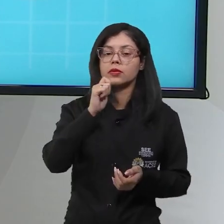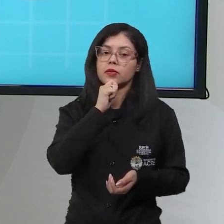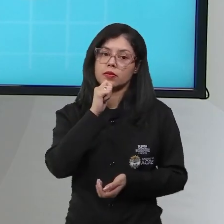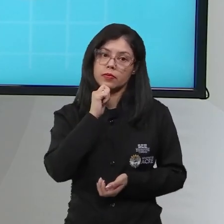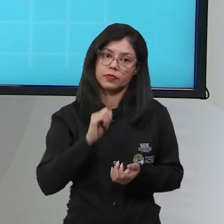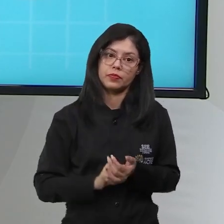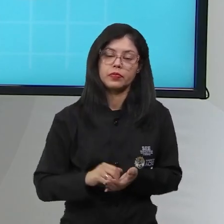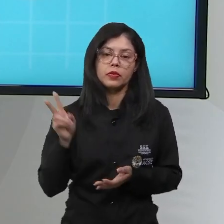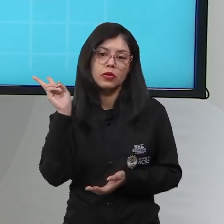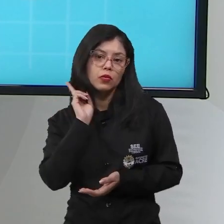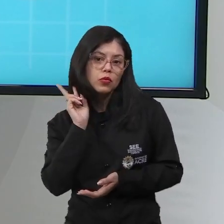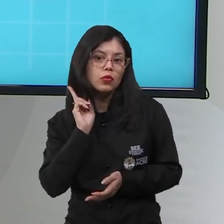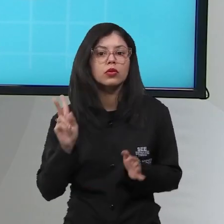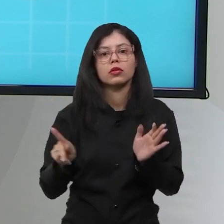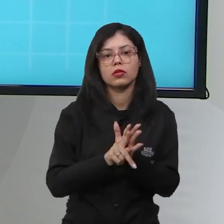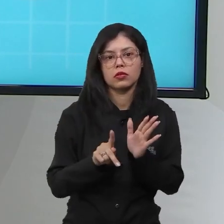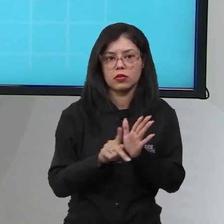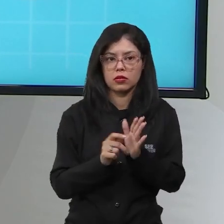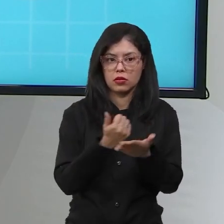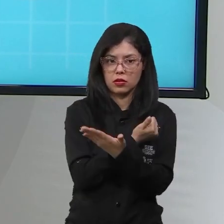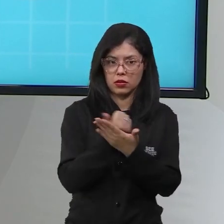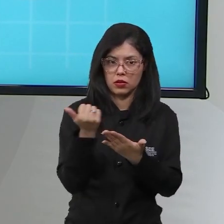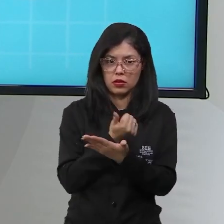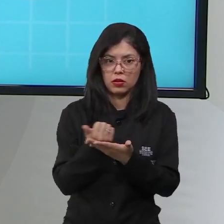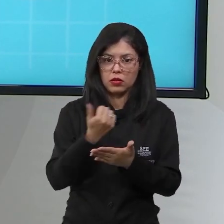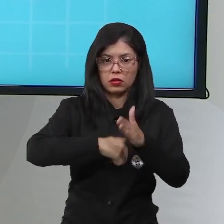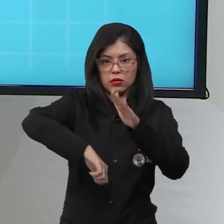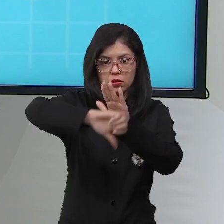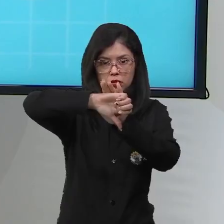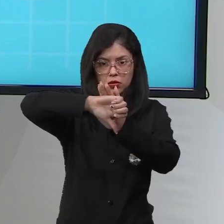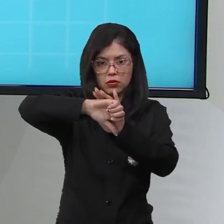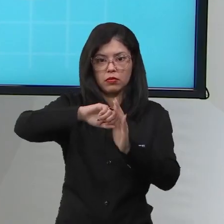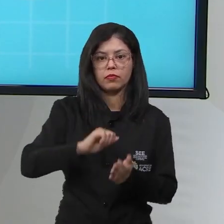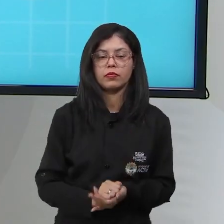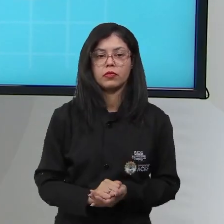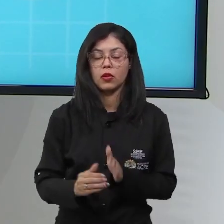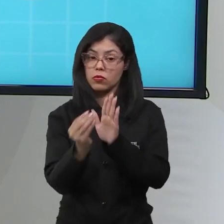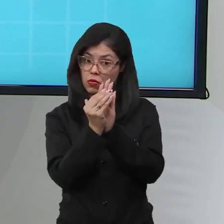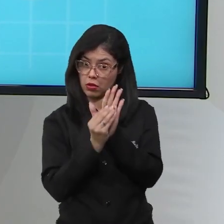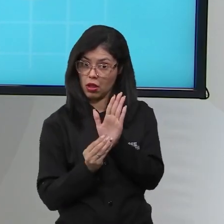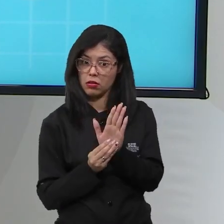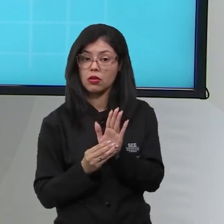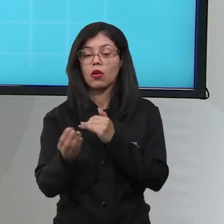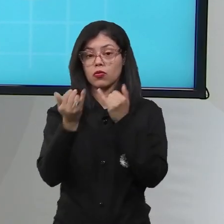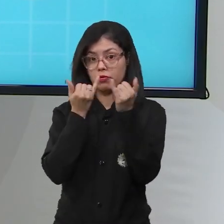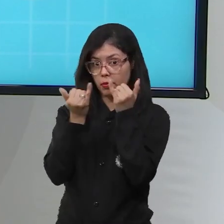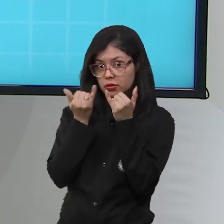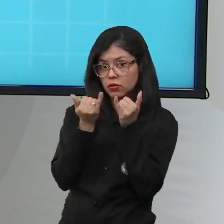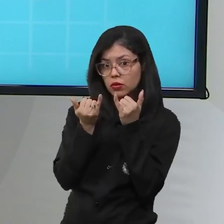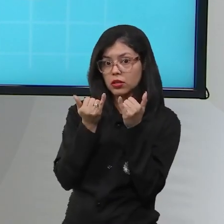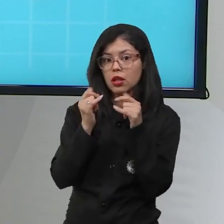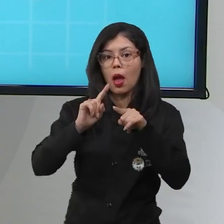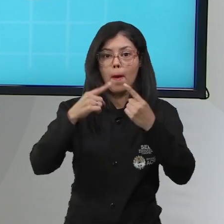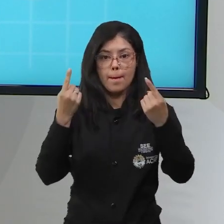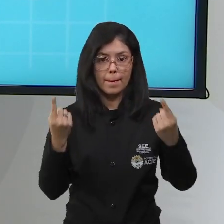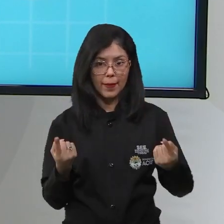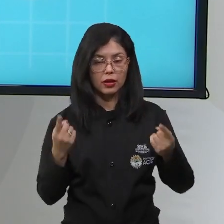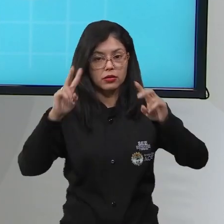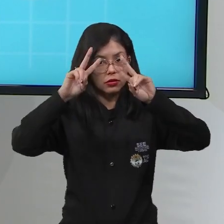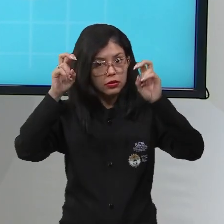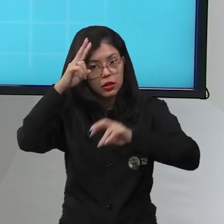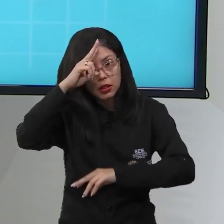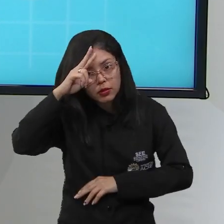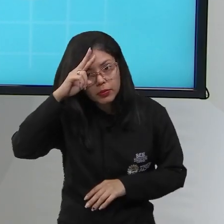foram vitimadas por ações criminosas. São dados, são informações, mas